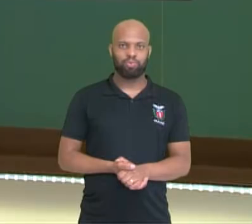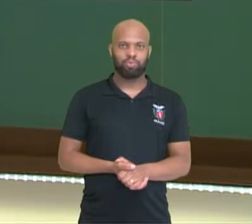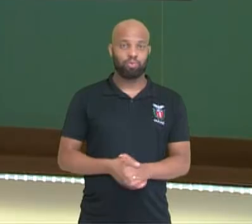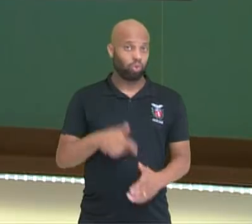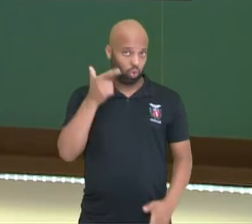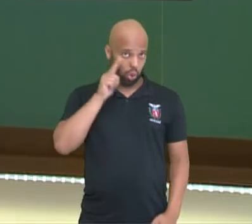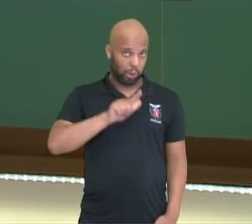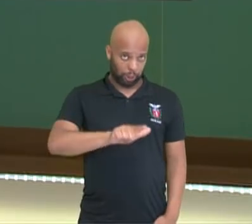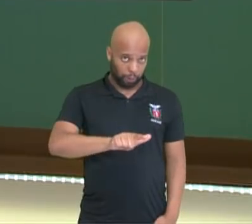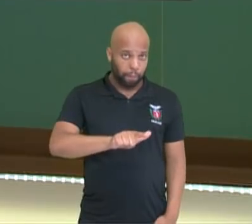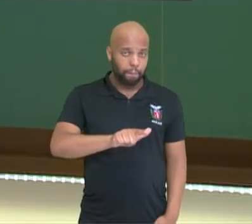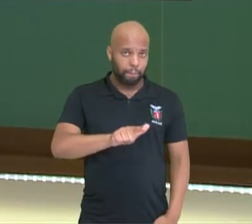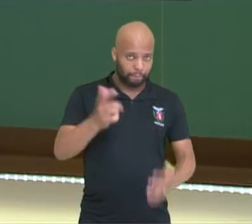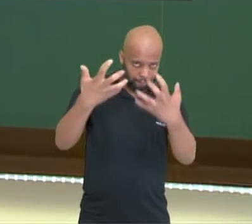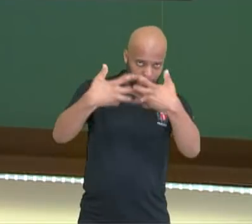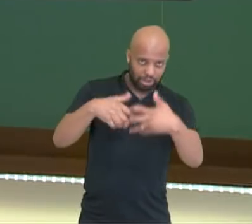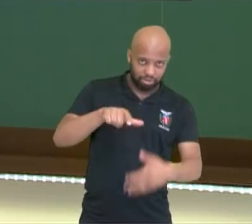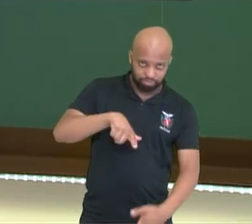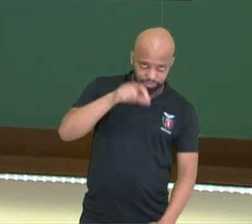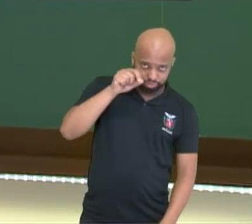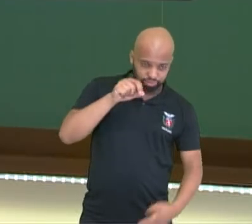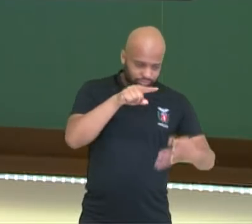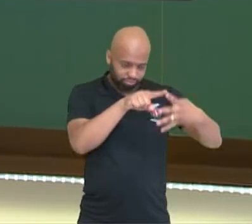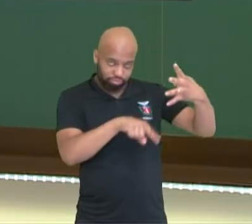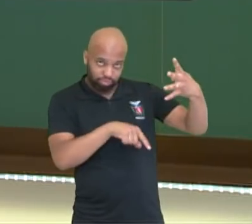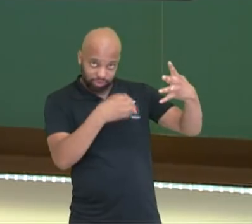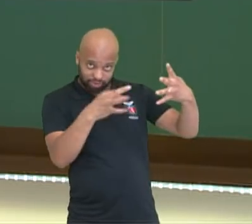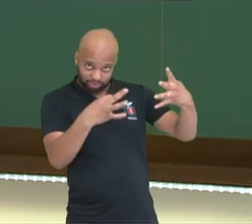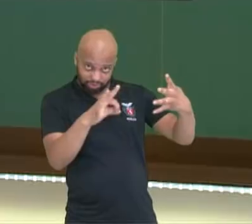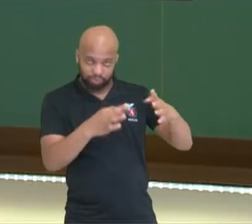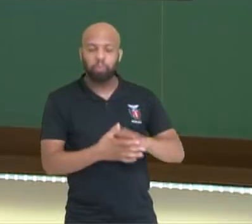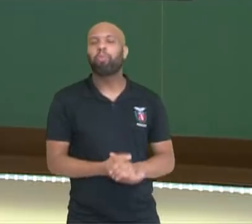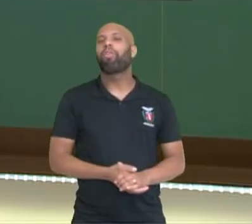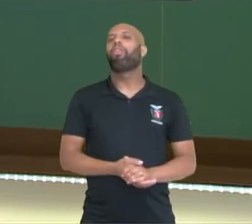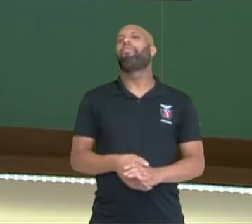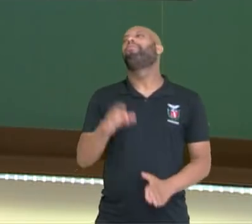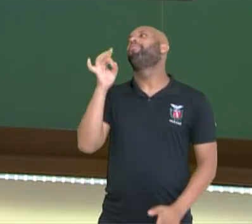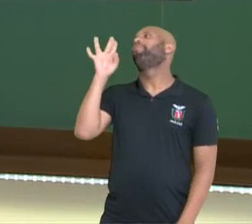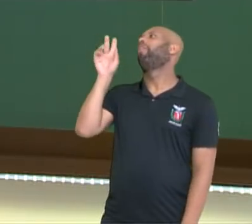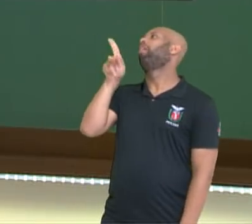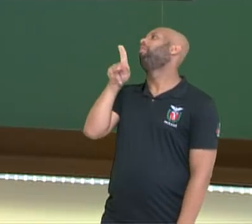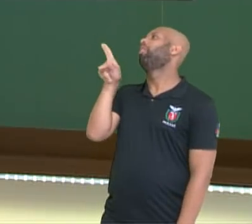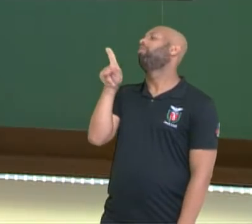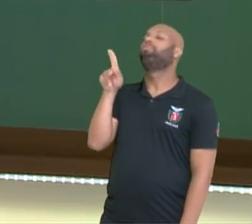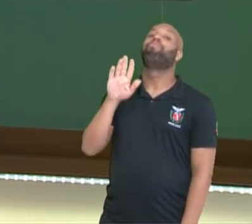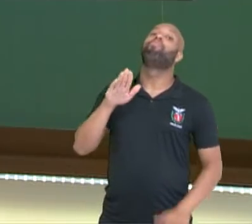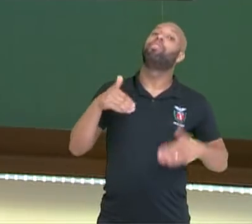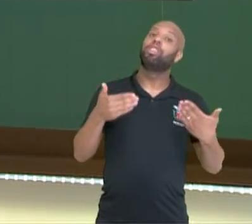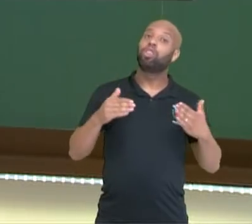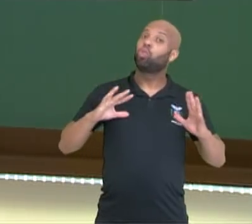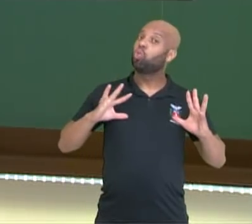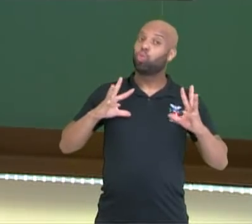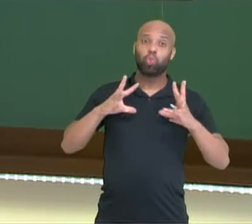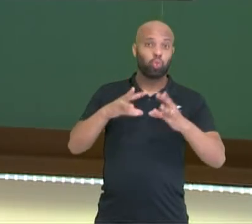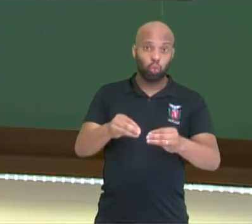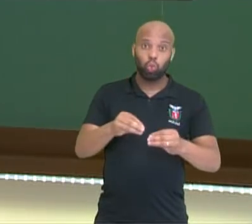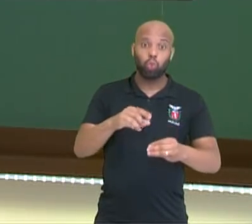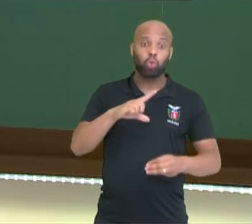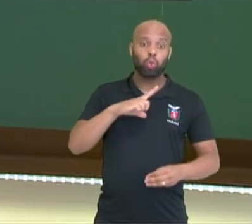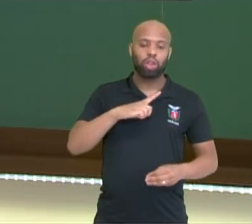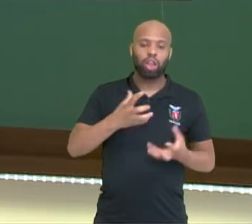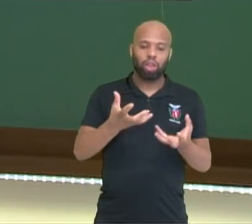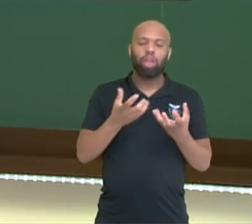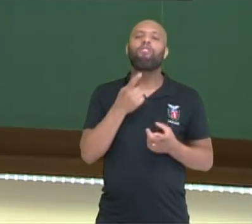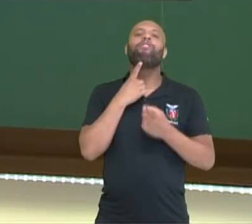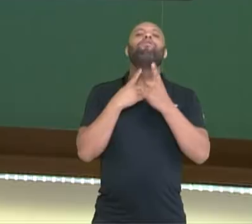Respondido? Estava muito fácil, professora. É claro que todos eles querem ser o mais